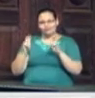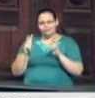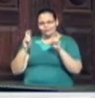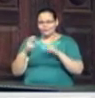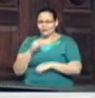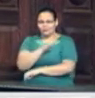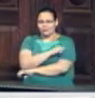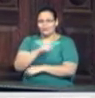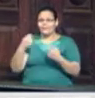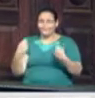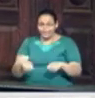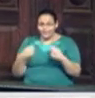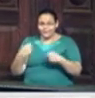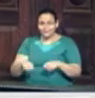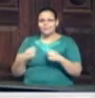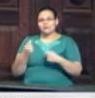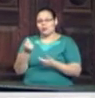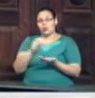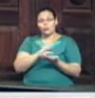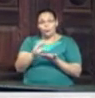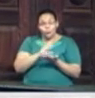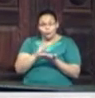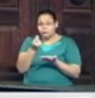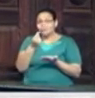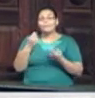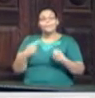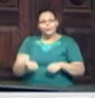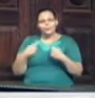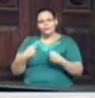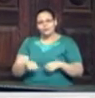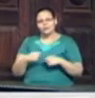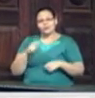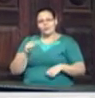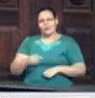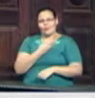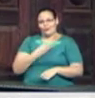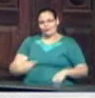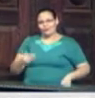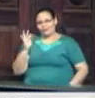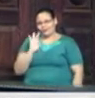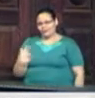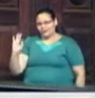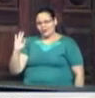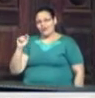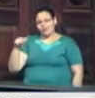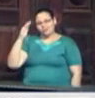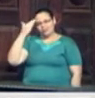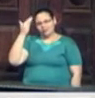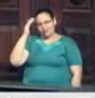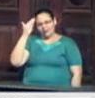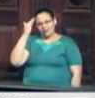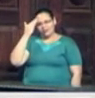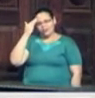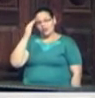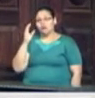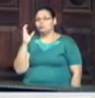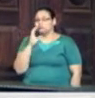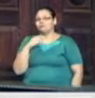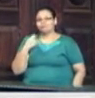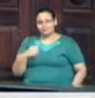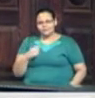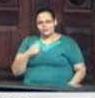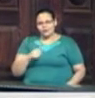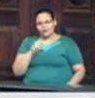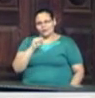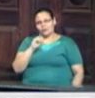outra, precisa de recurso em caixa. É preciso que o governo federal entenda e socorra o Rio de